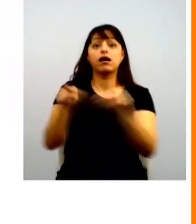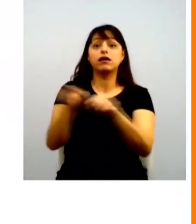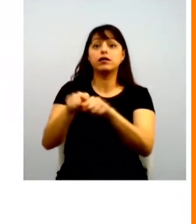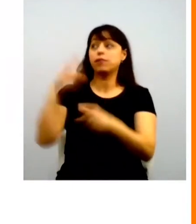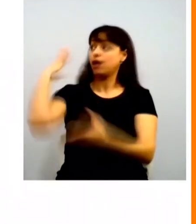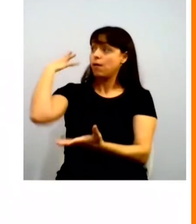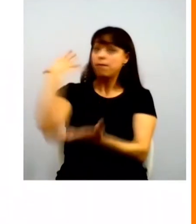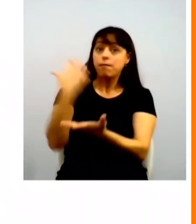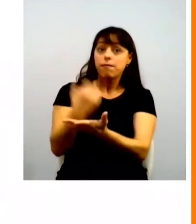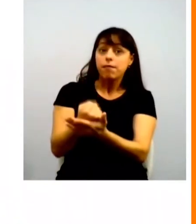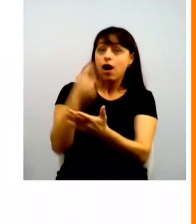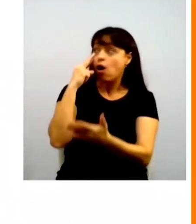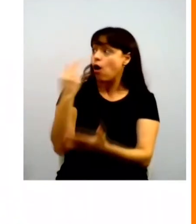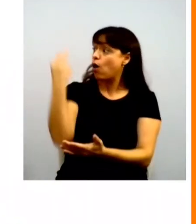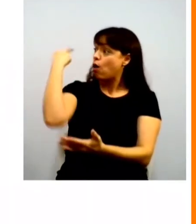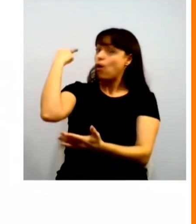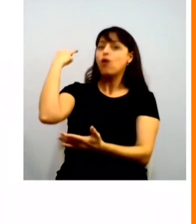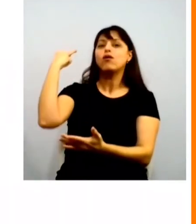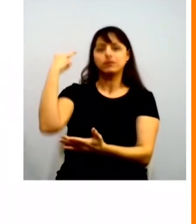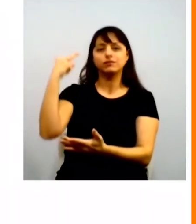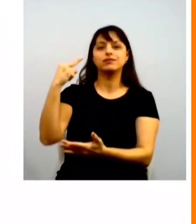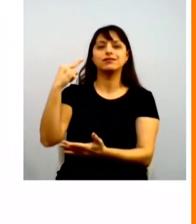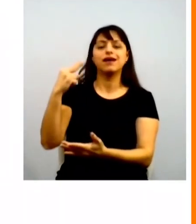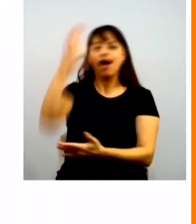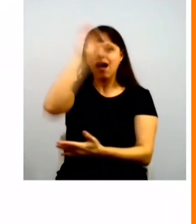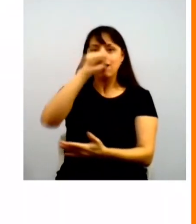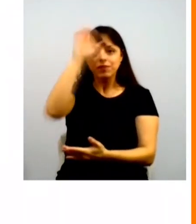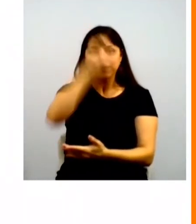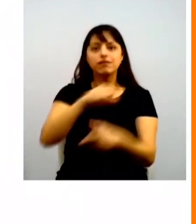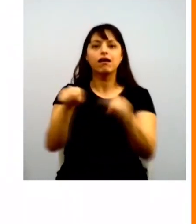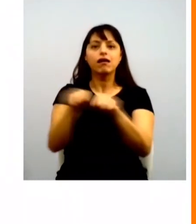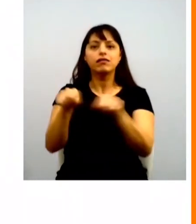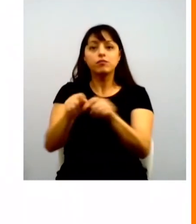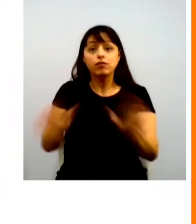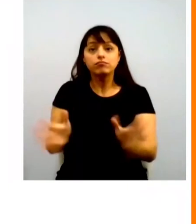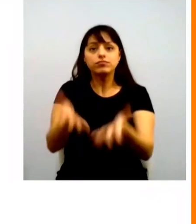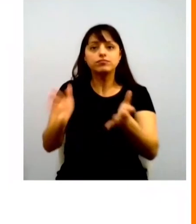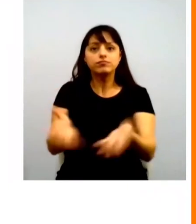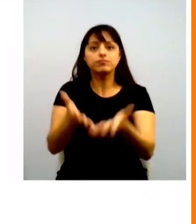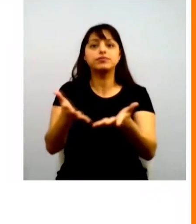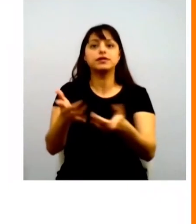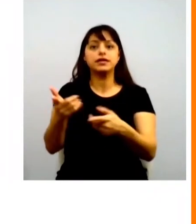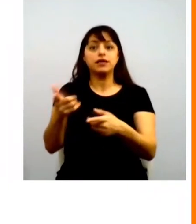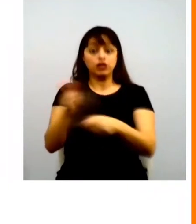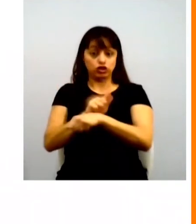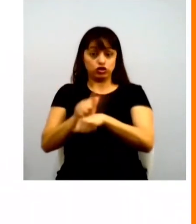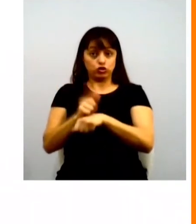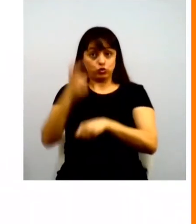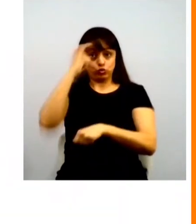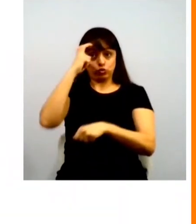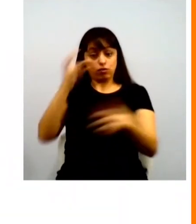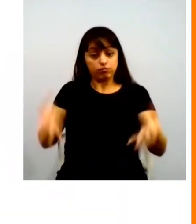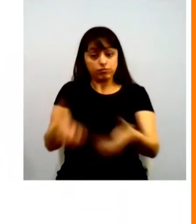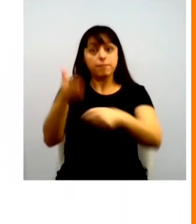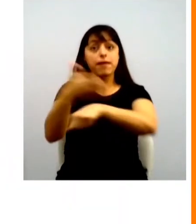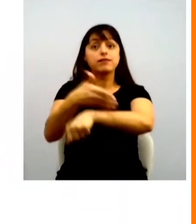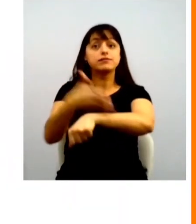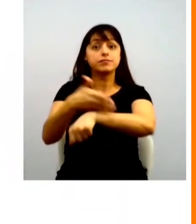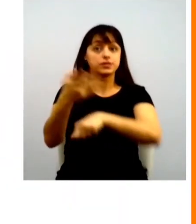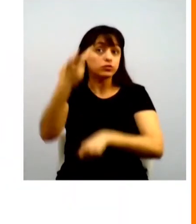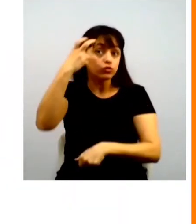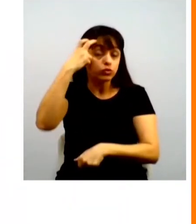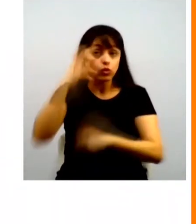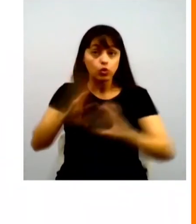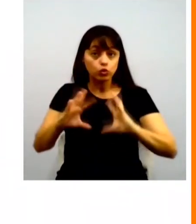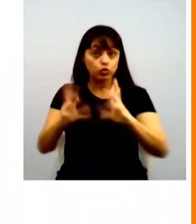fomentar a participação das organizações culturais... Todo isto, por